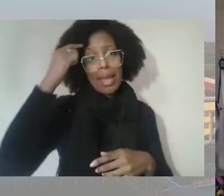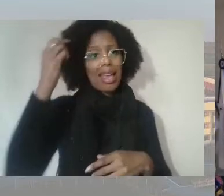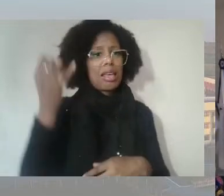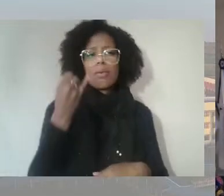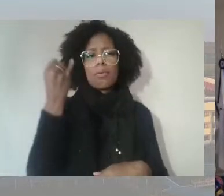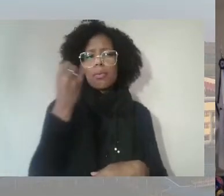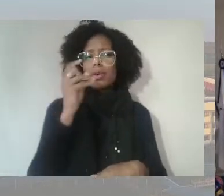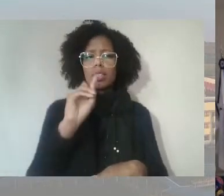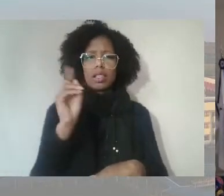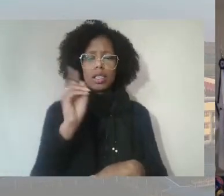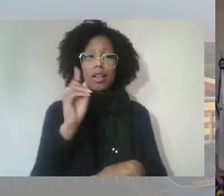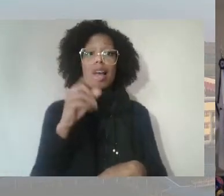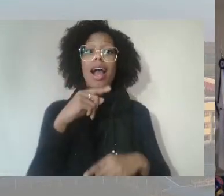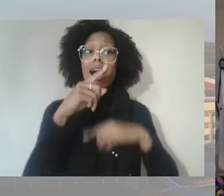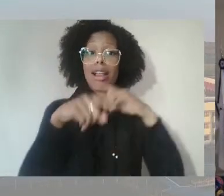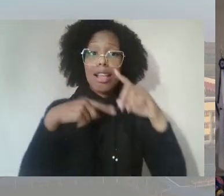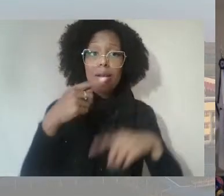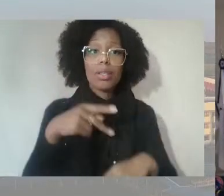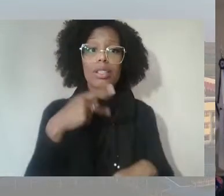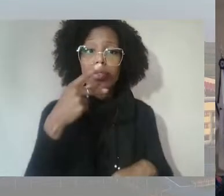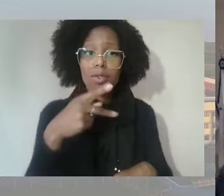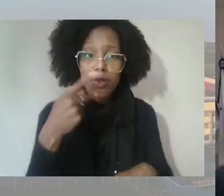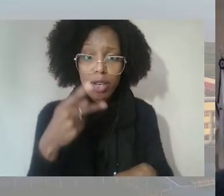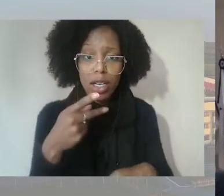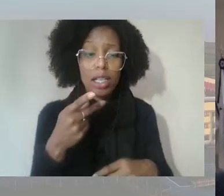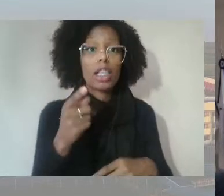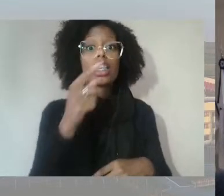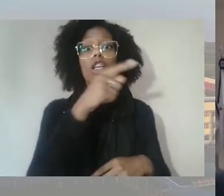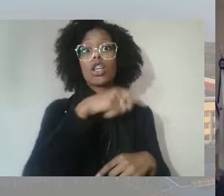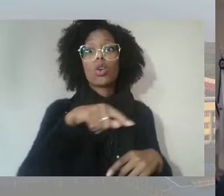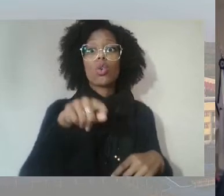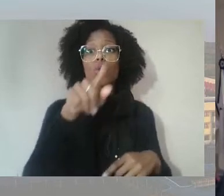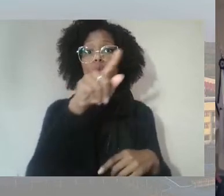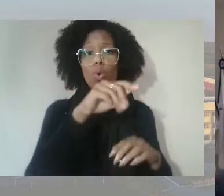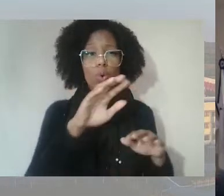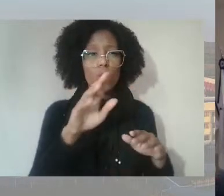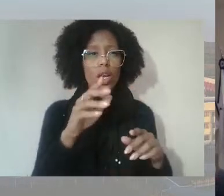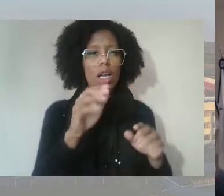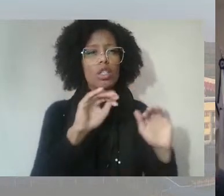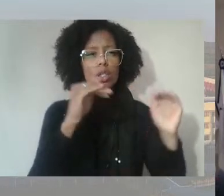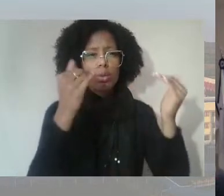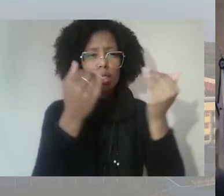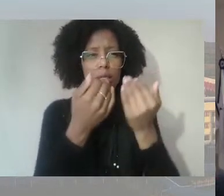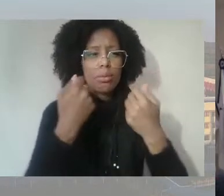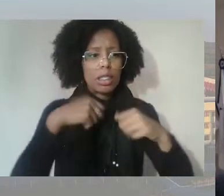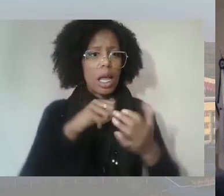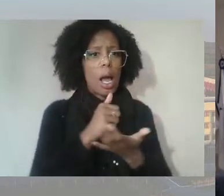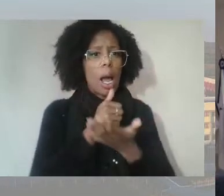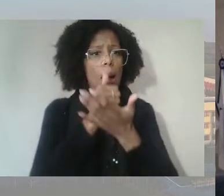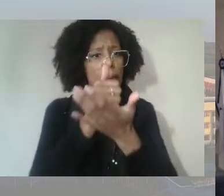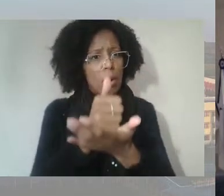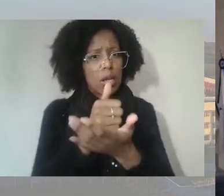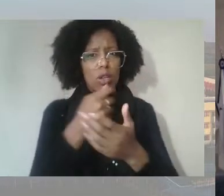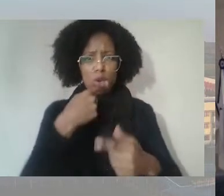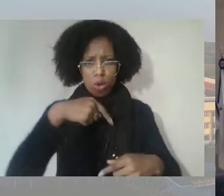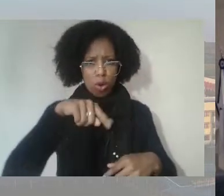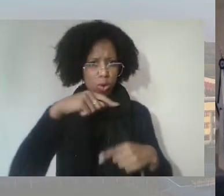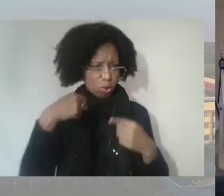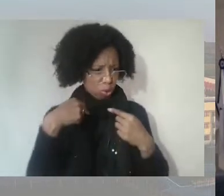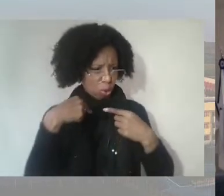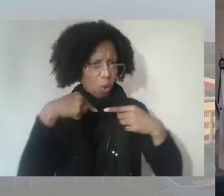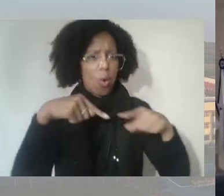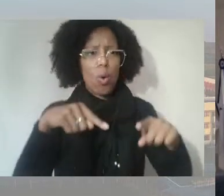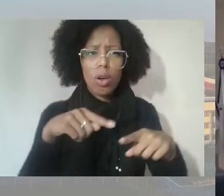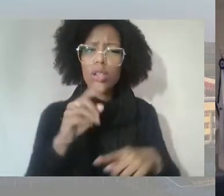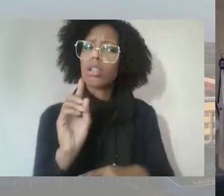vem dizer que deveria, que os órgãos que deveriam apoiá-los estavam contra eles. Nós não estamos contra nada.